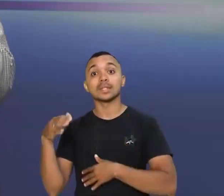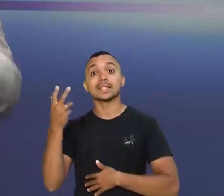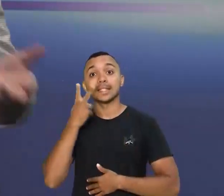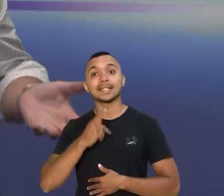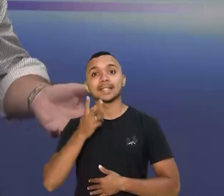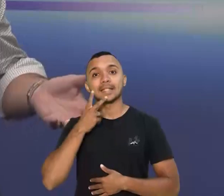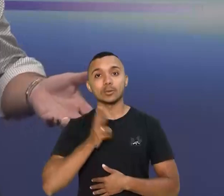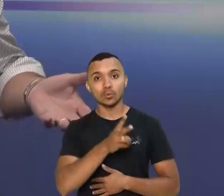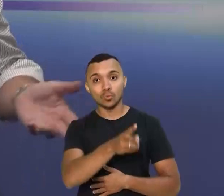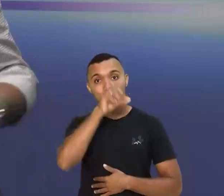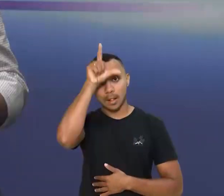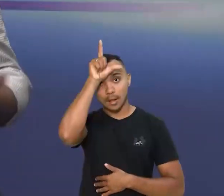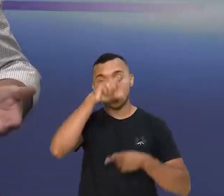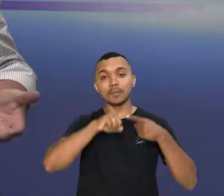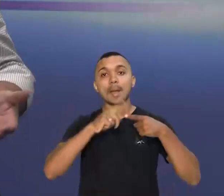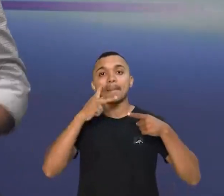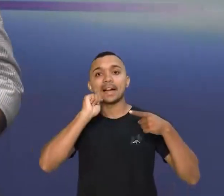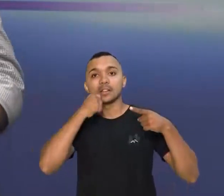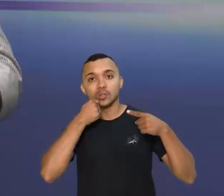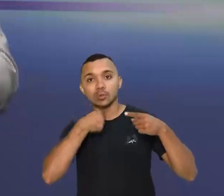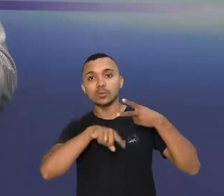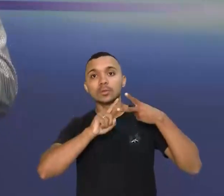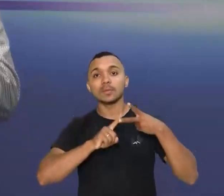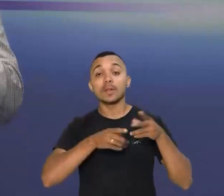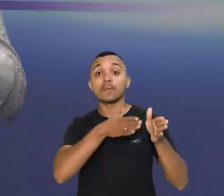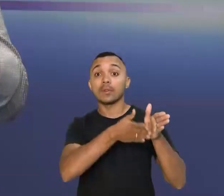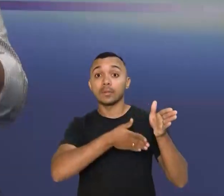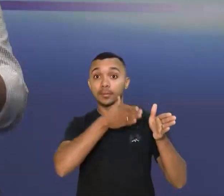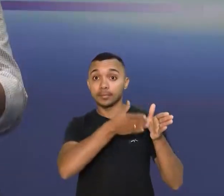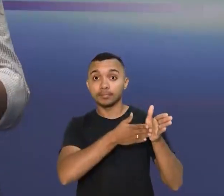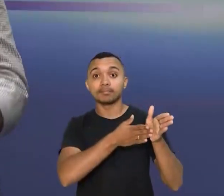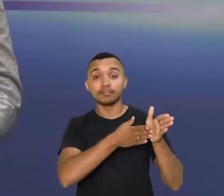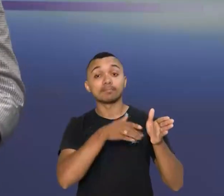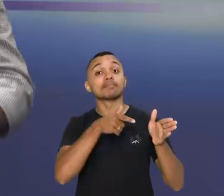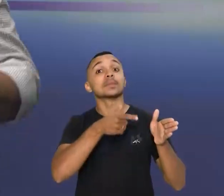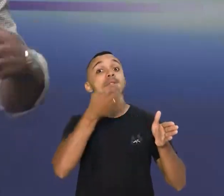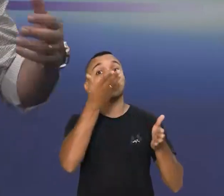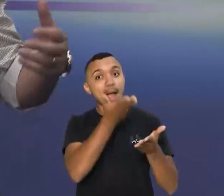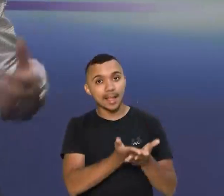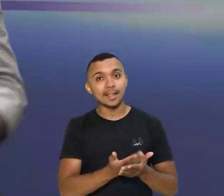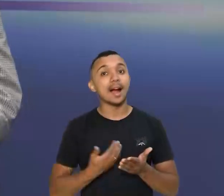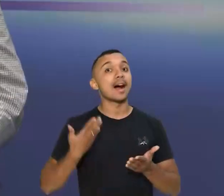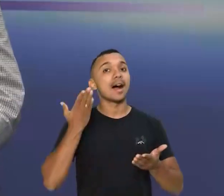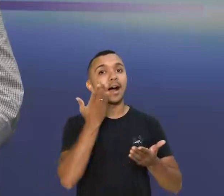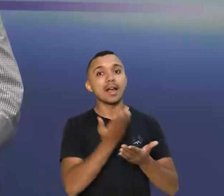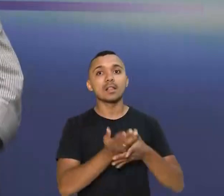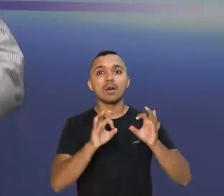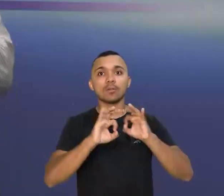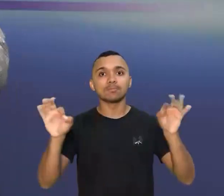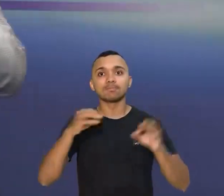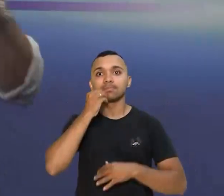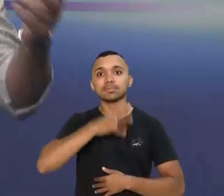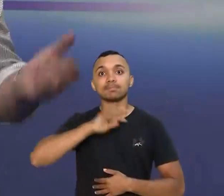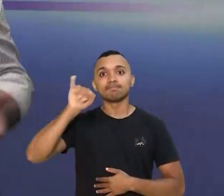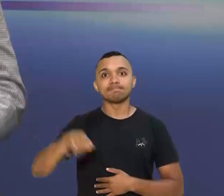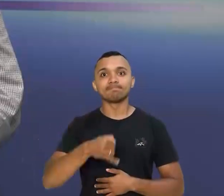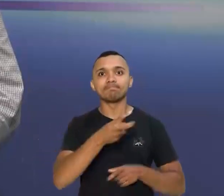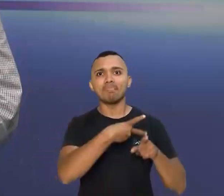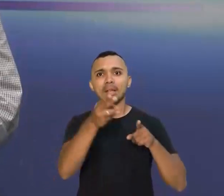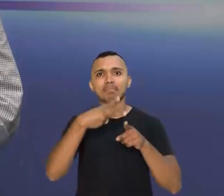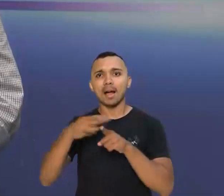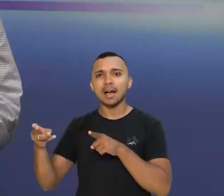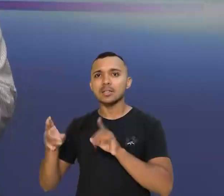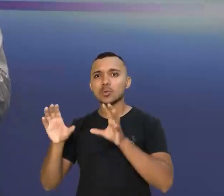do Pacajus, uma bela surpresa, e o Ferroviário, que mantém o 100% de aproveitamento e é o líder